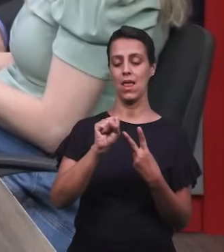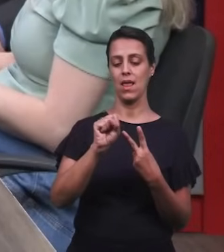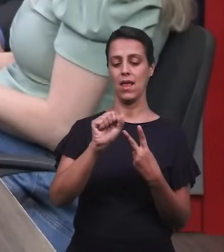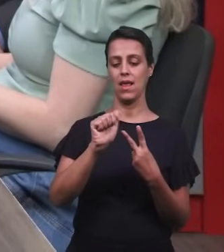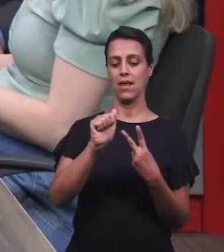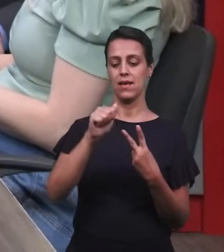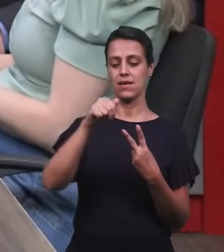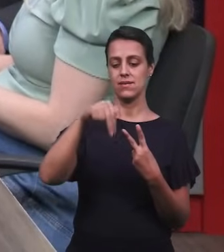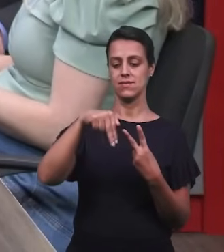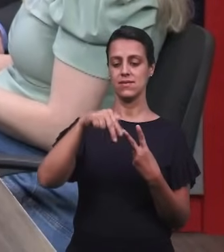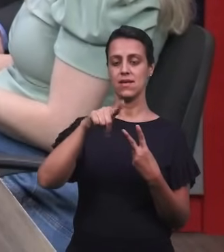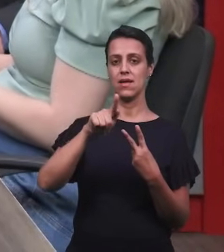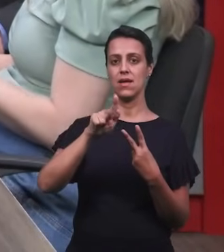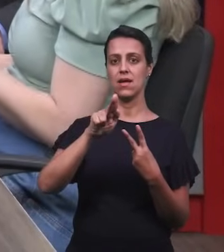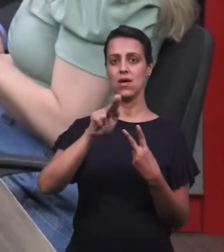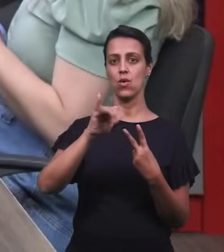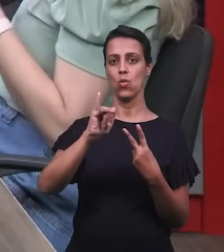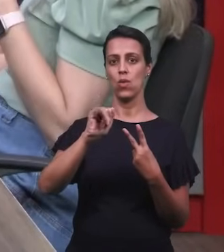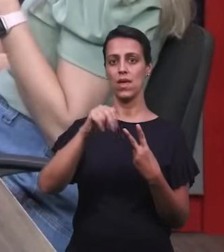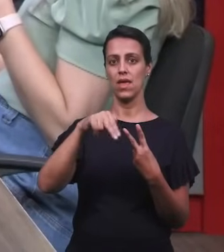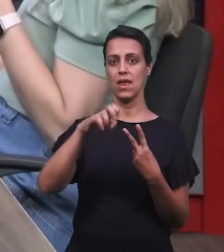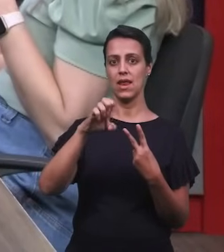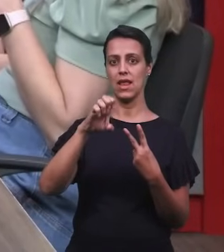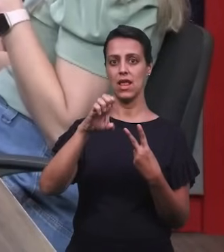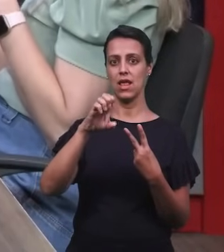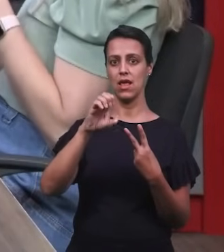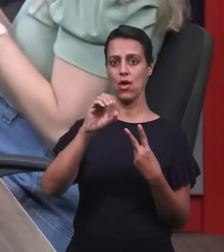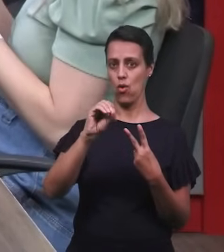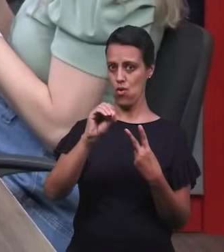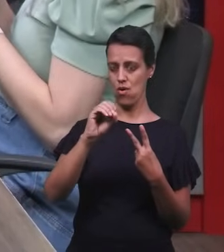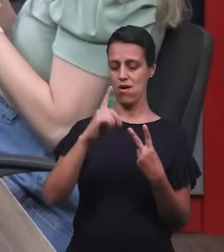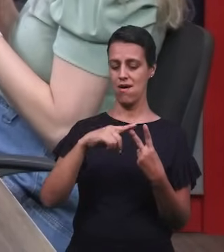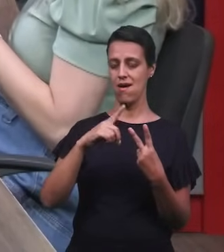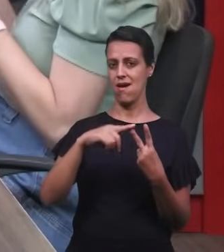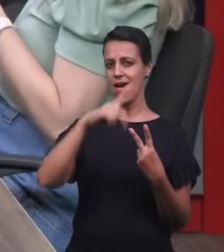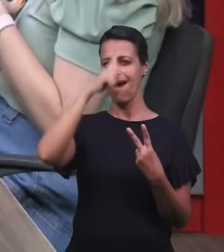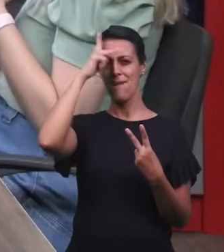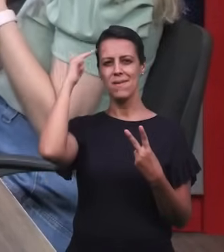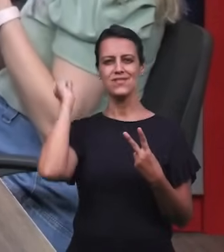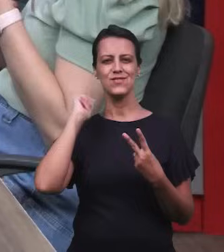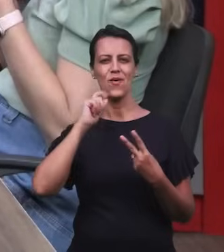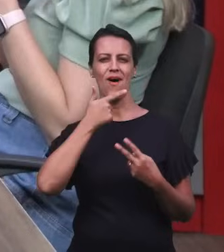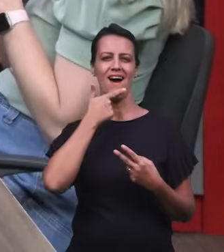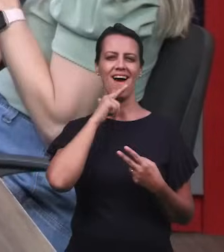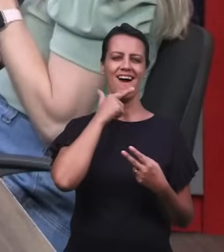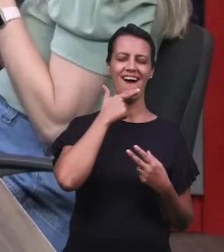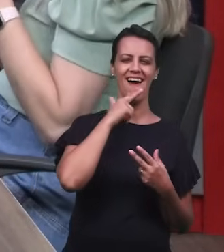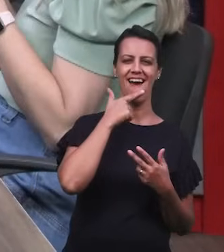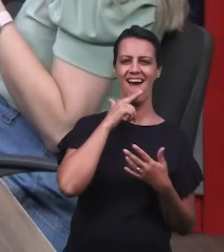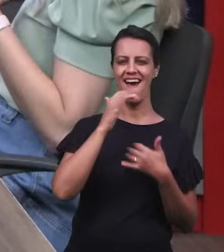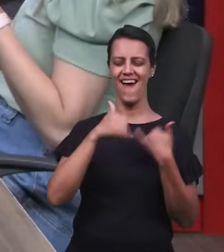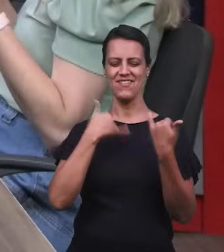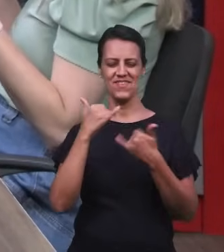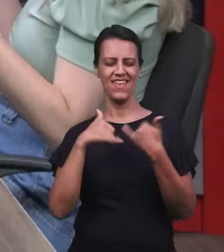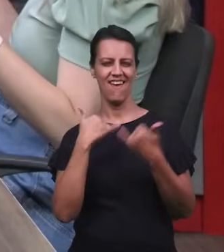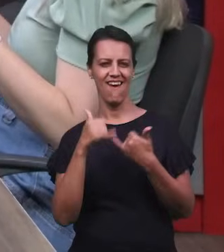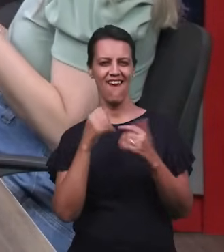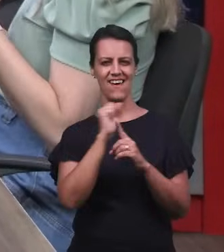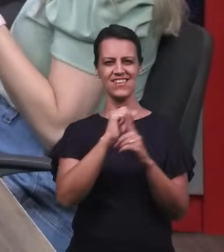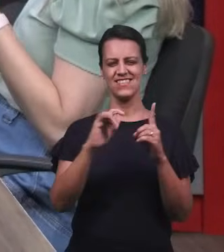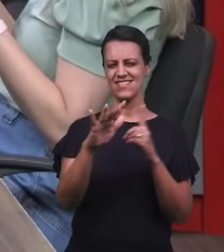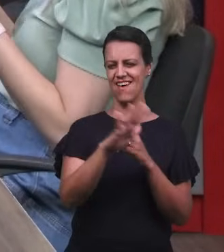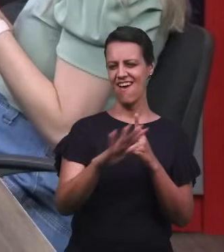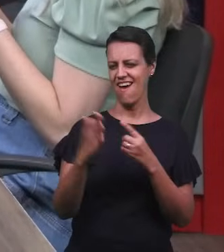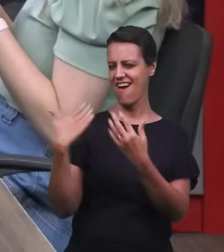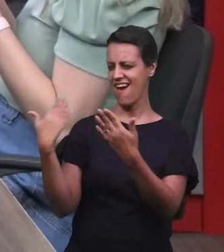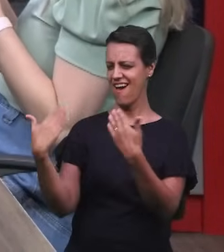sanguíneo. Então, os pontos fortes. São aquelas pessoas mais extrovertidas, sociáveis, estão sempre brincando, falando,